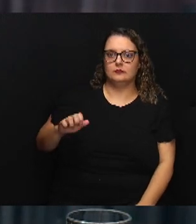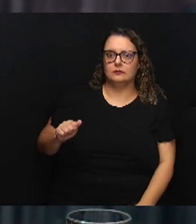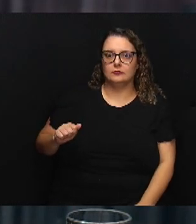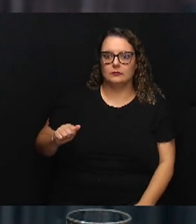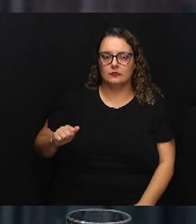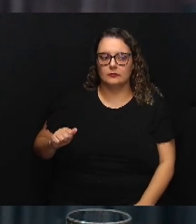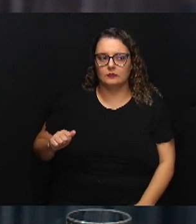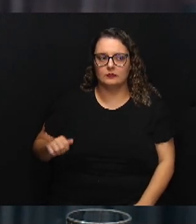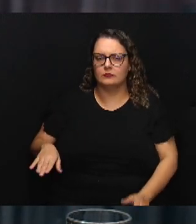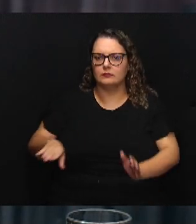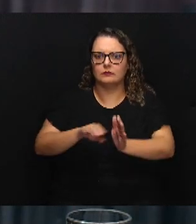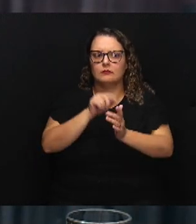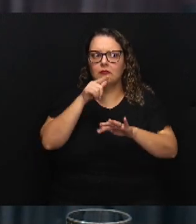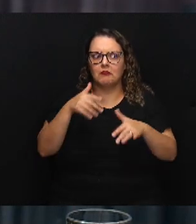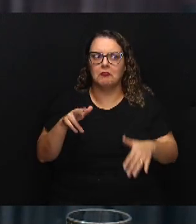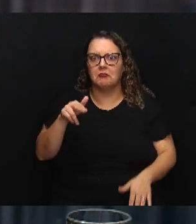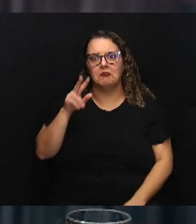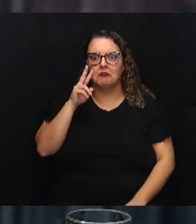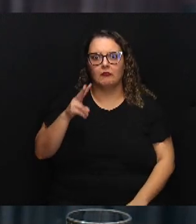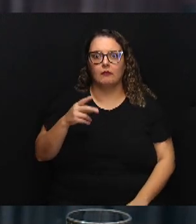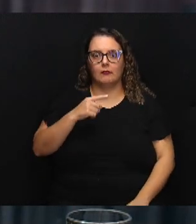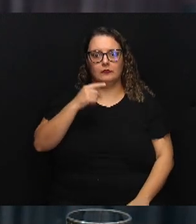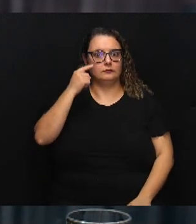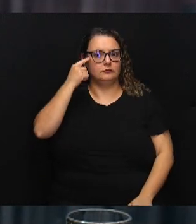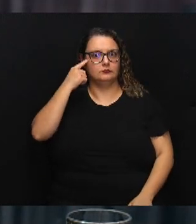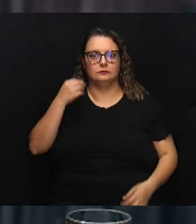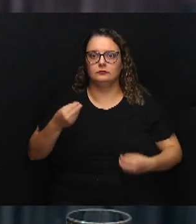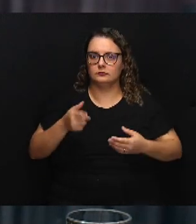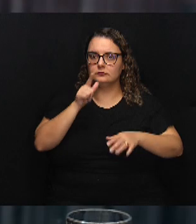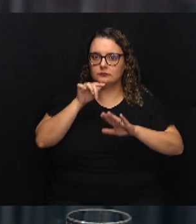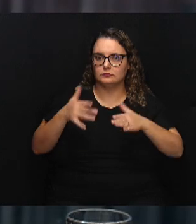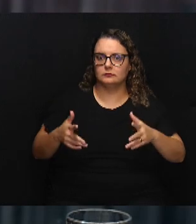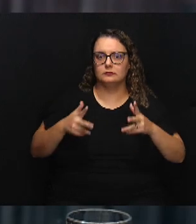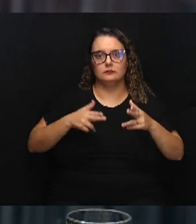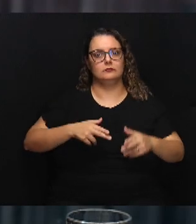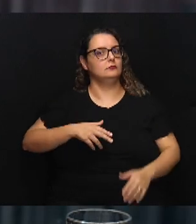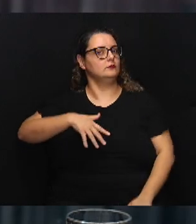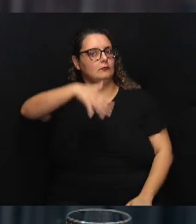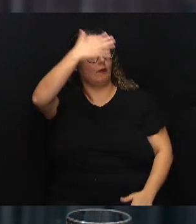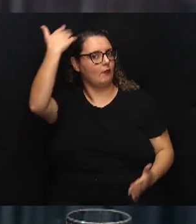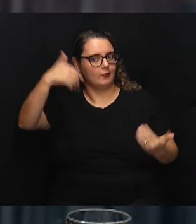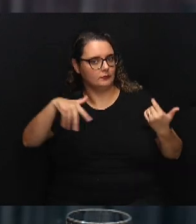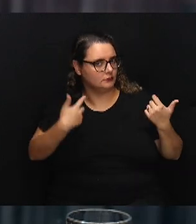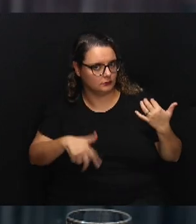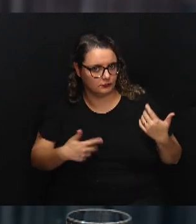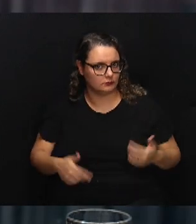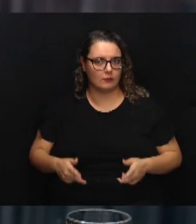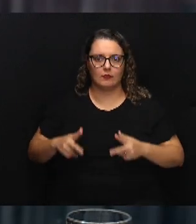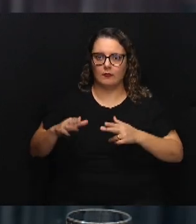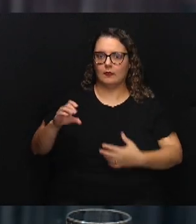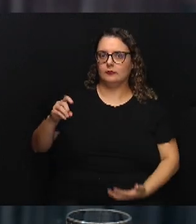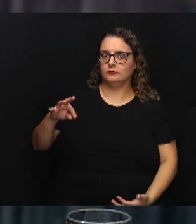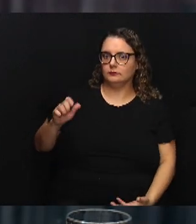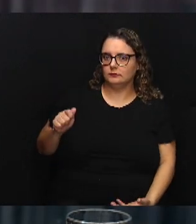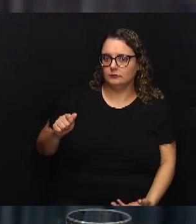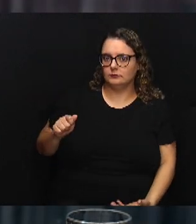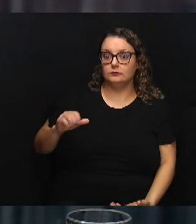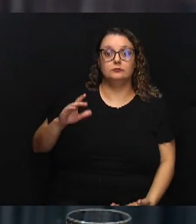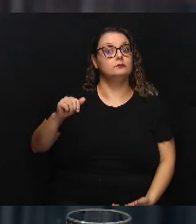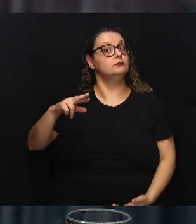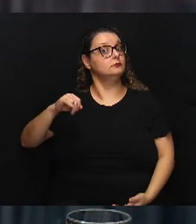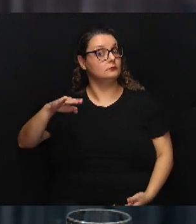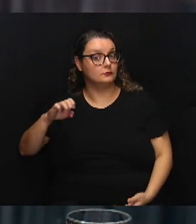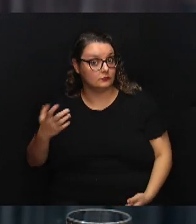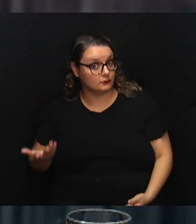visto na vida. E hoje eu sei que o Japão entrega uma praia tão bonita quanto o México, quanto a costa do